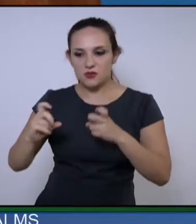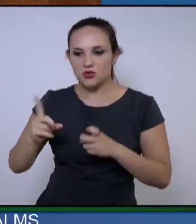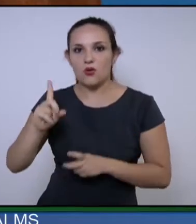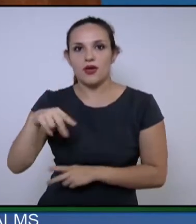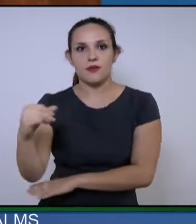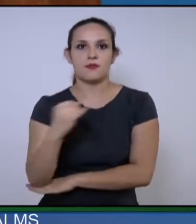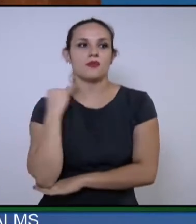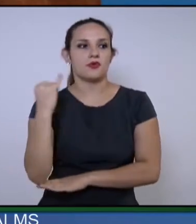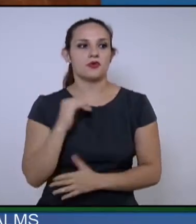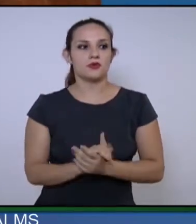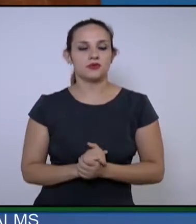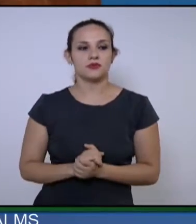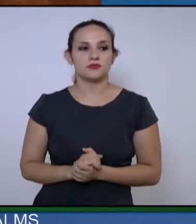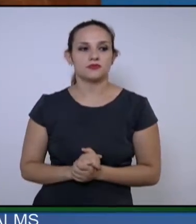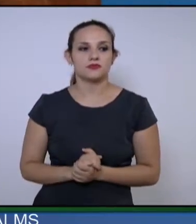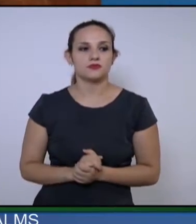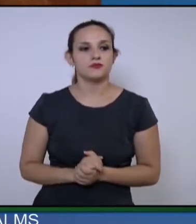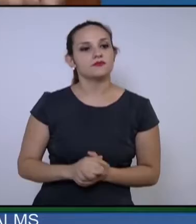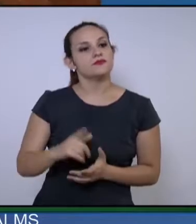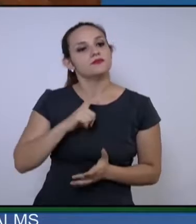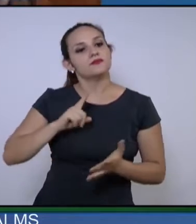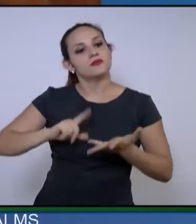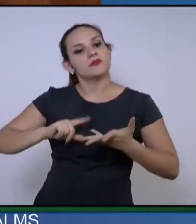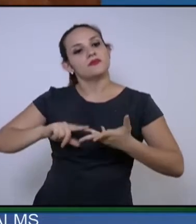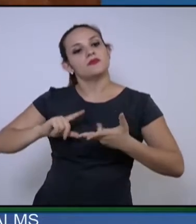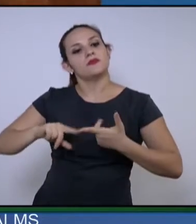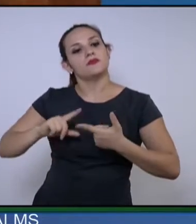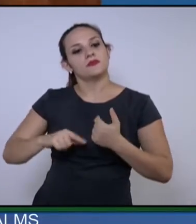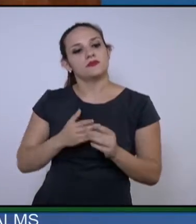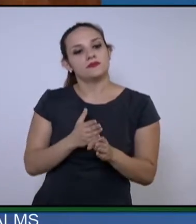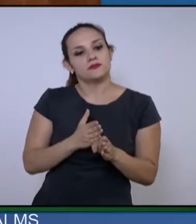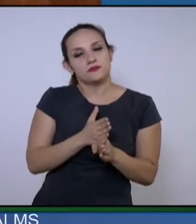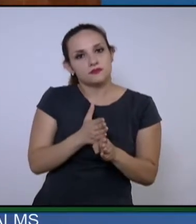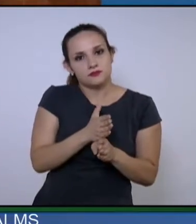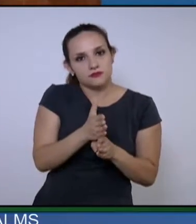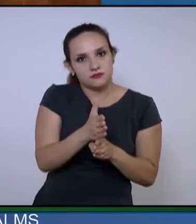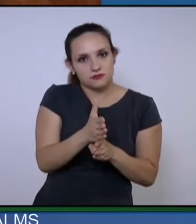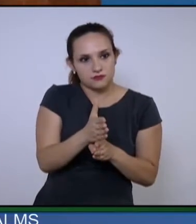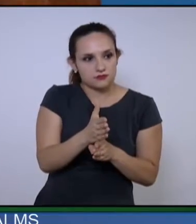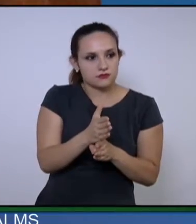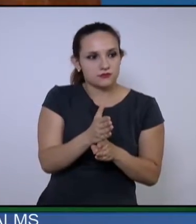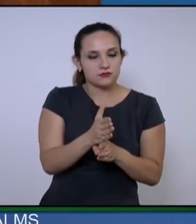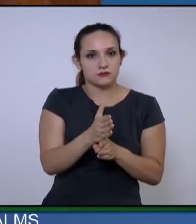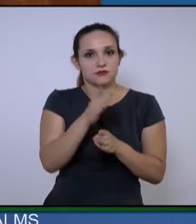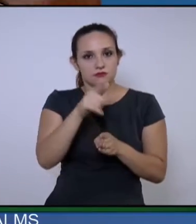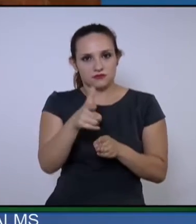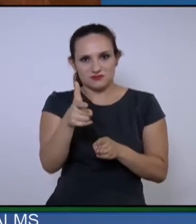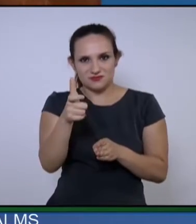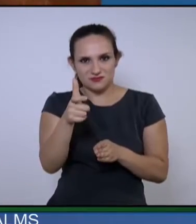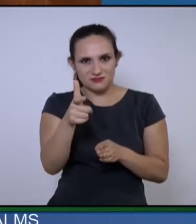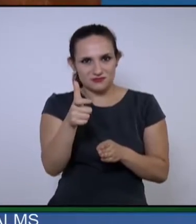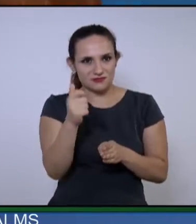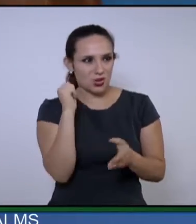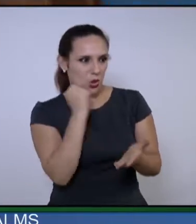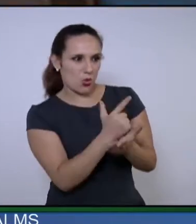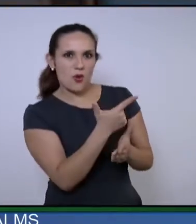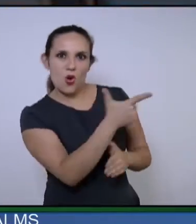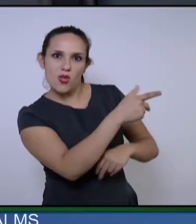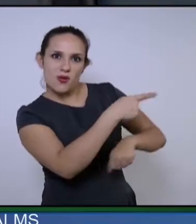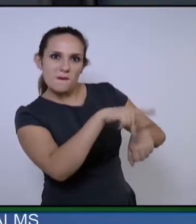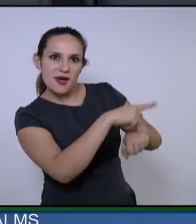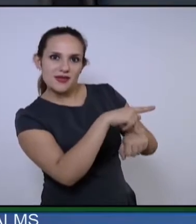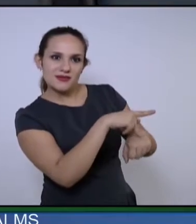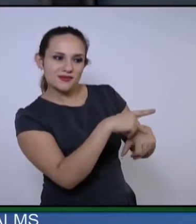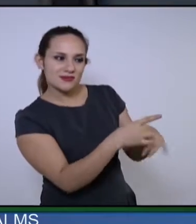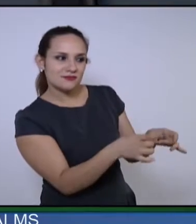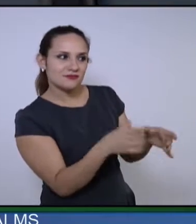merece. São as armas que passam pelas fronteiras que matou a vereadora Marielle Franco no Rio de Janeiro.